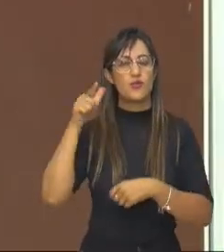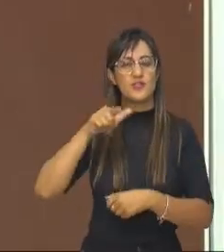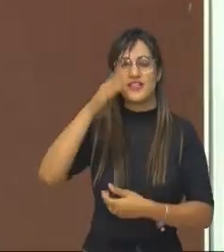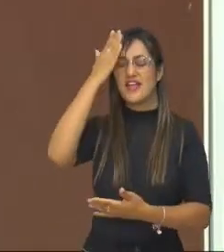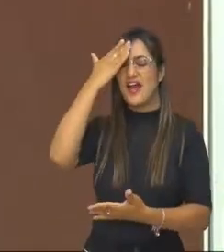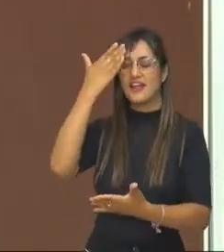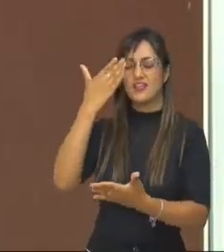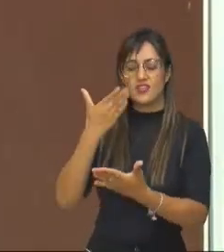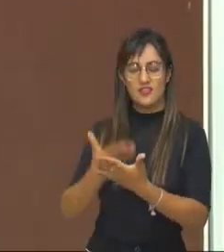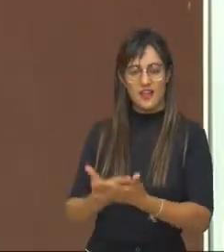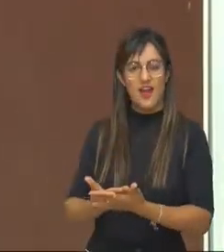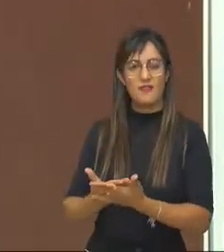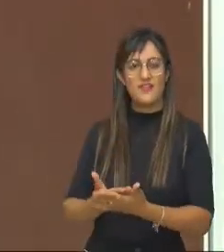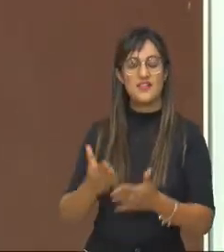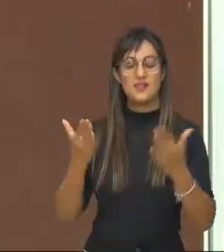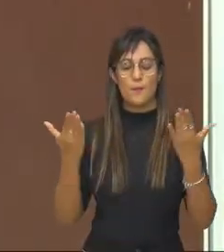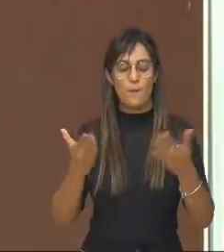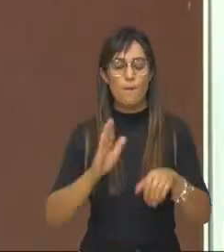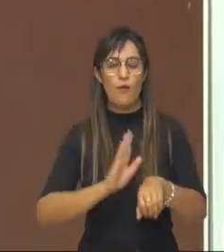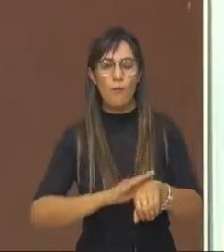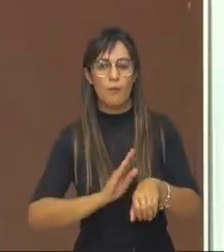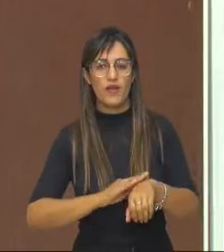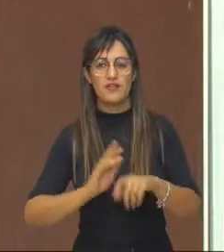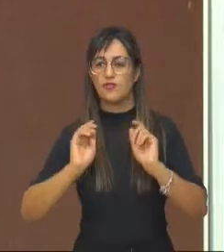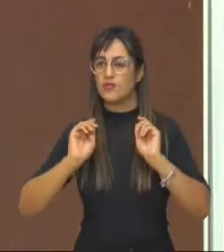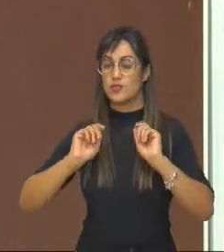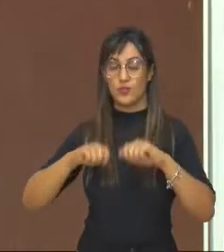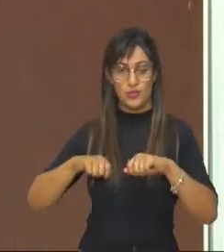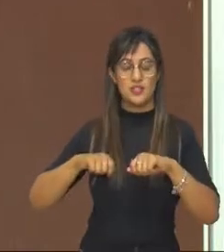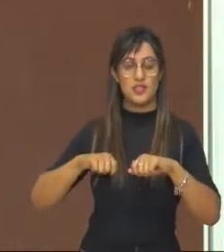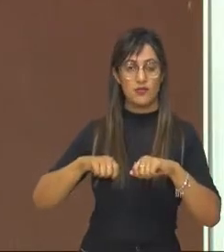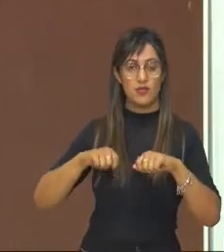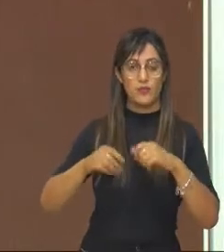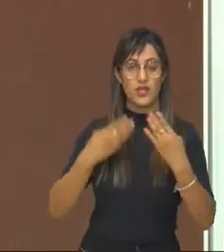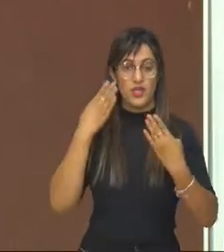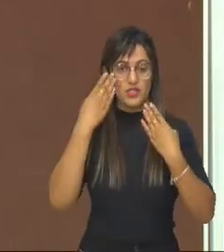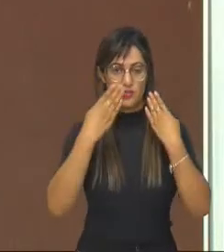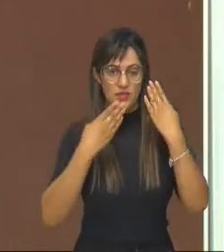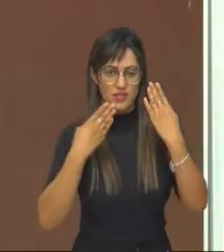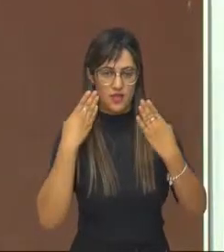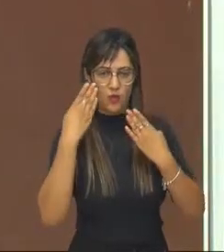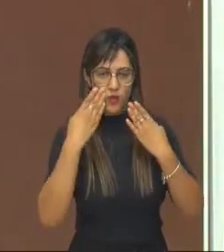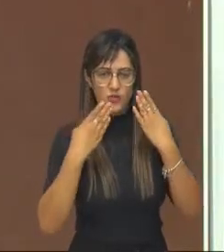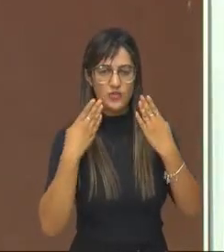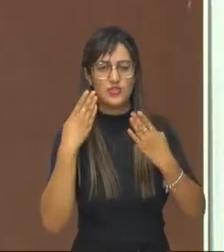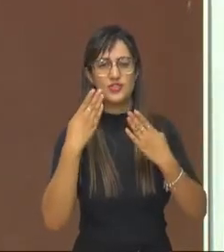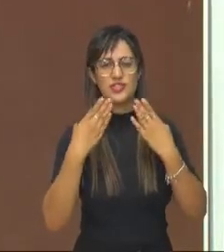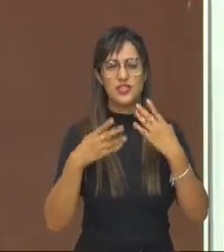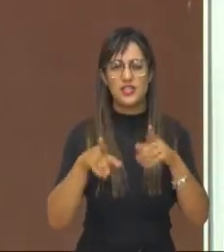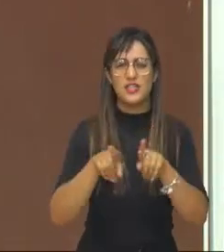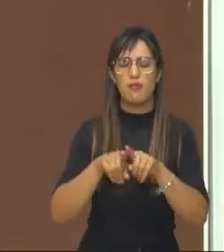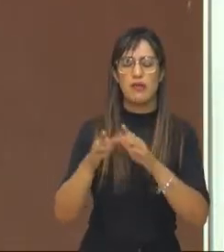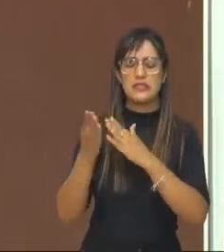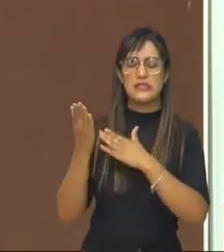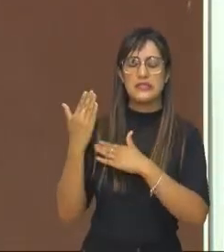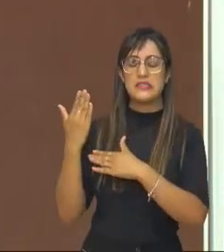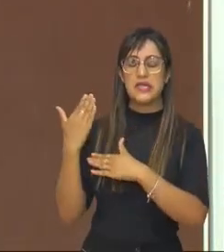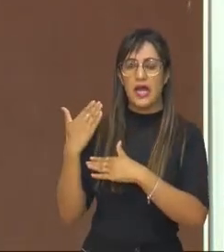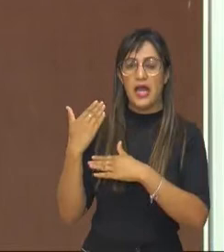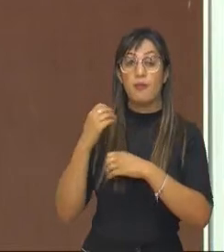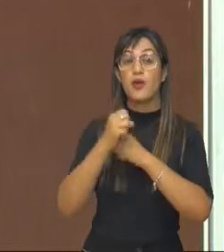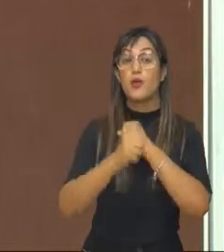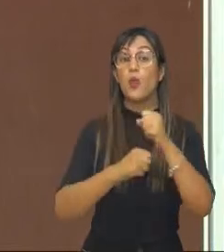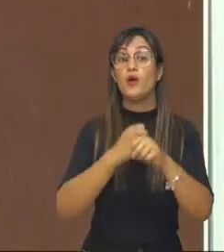espaço não fosse possível. E não foi só enquanto estudante de psicologia, com as porradas lá de banheiro, né, na época, em